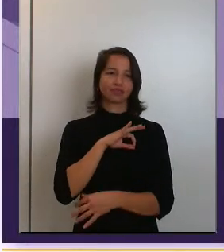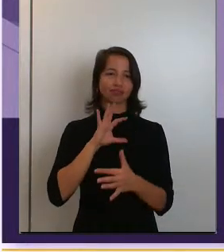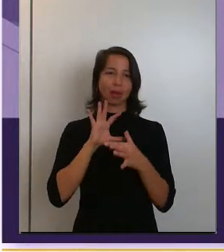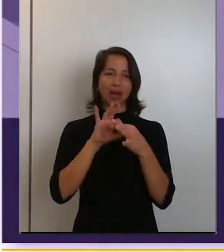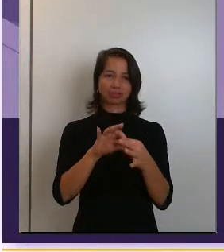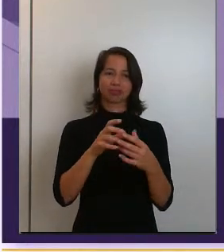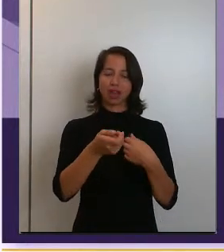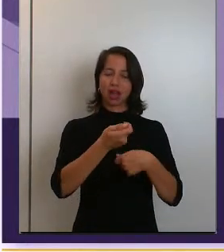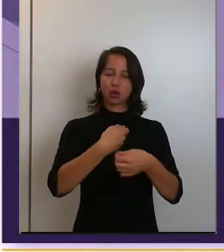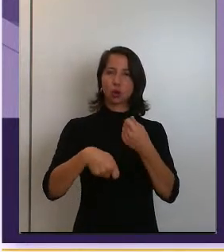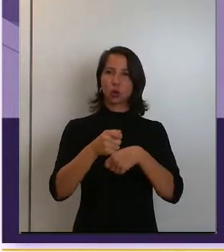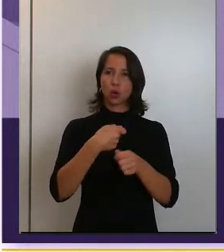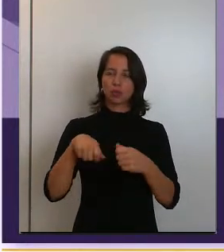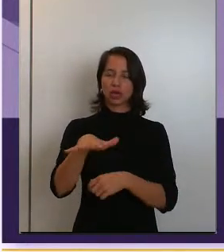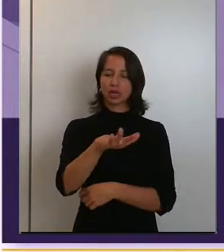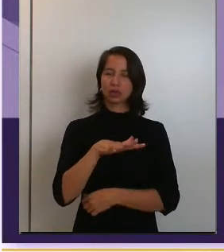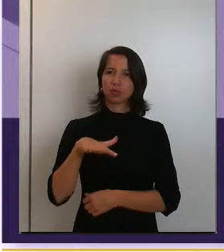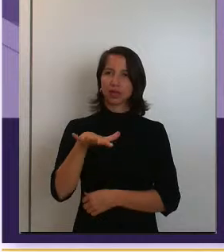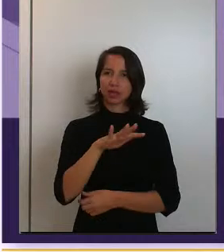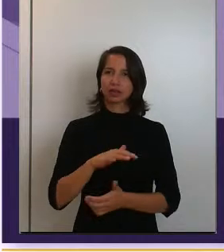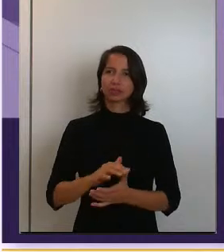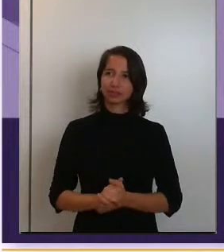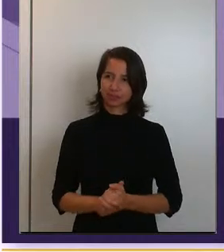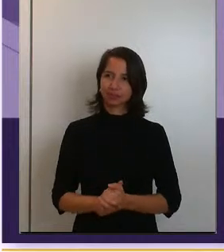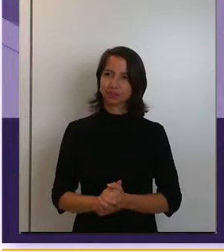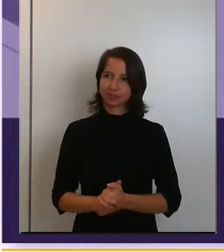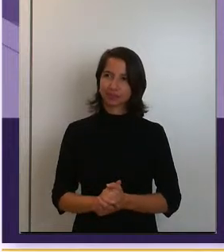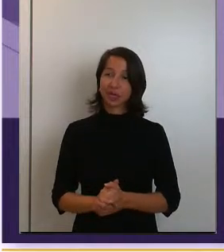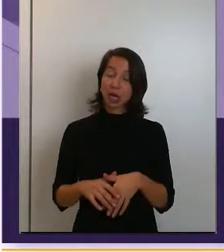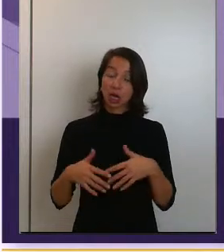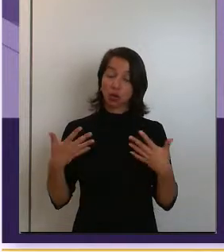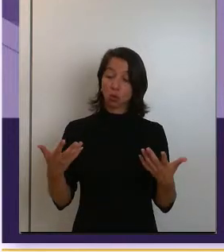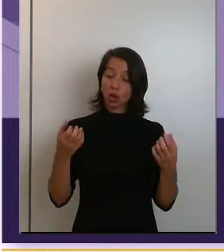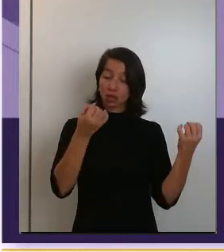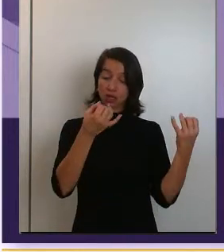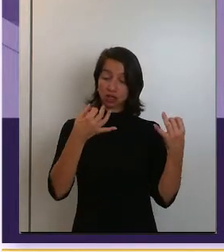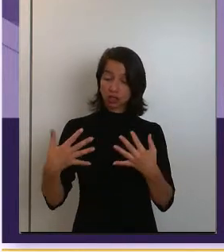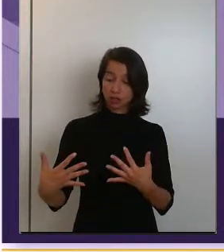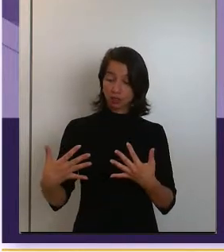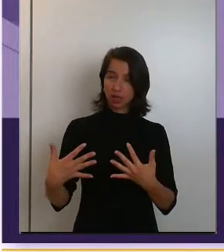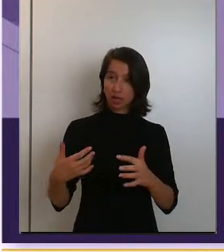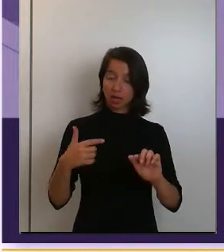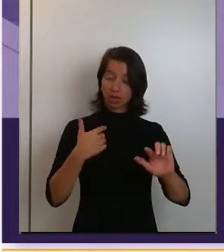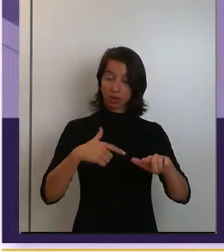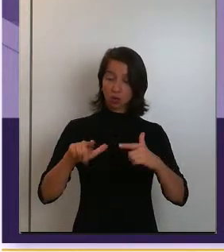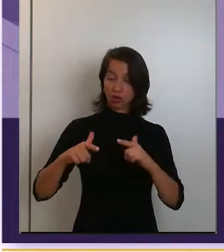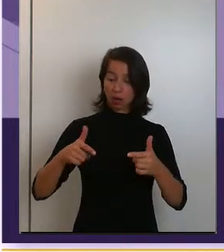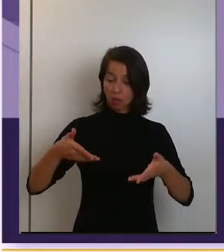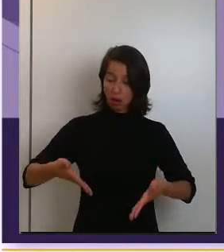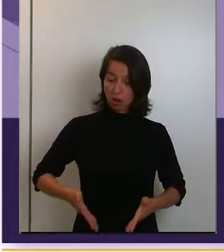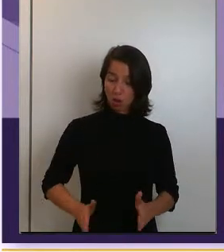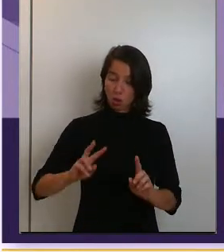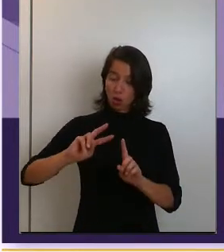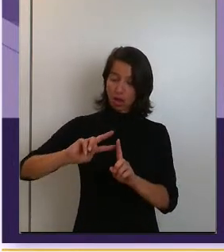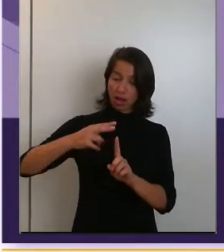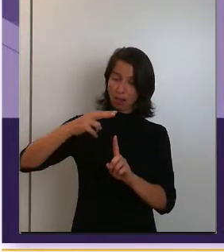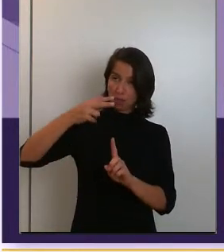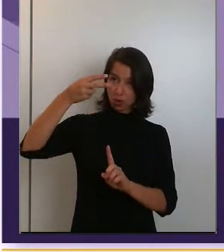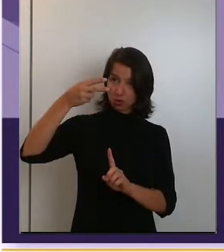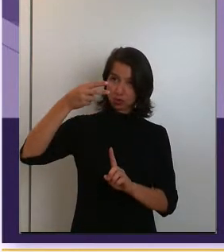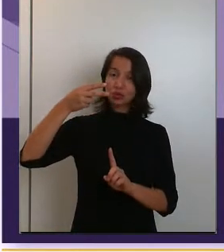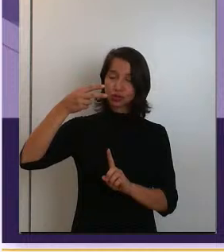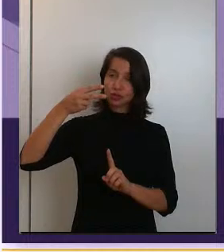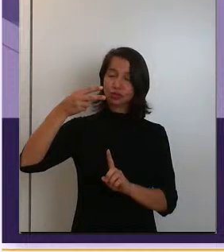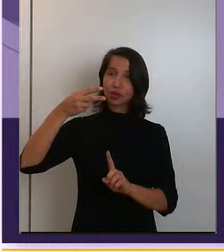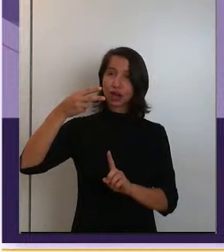mercado. E quando a gente fala aqui em trabalho produtivo e trabalho reprodutivo, a gente tem que ter em mente que essa dualidade ela foi trazida